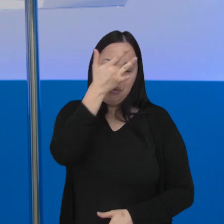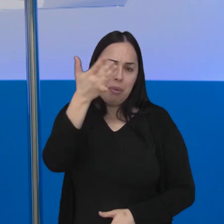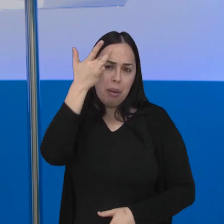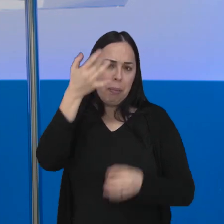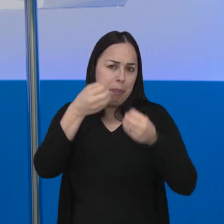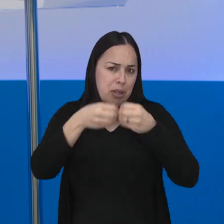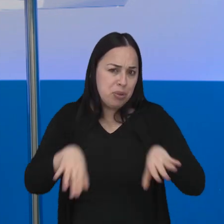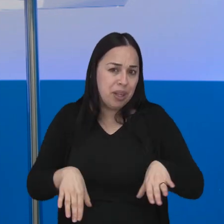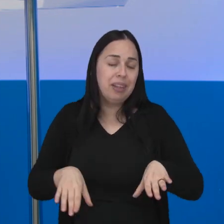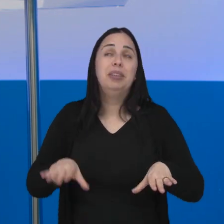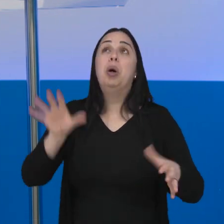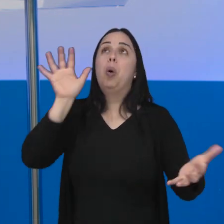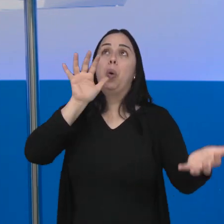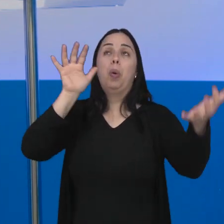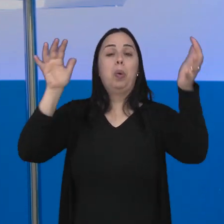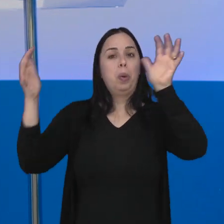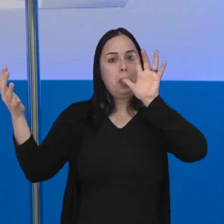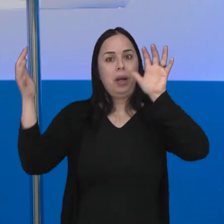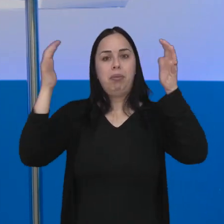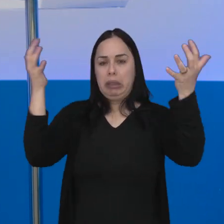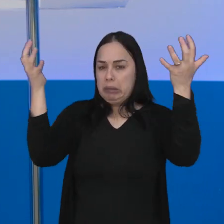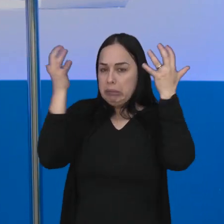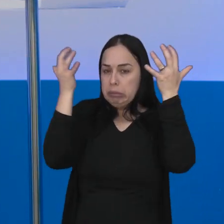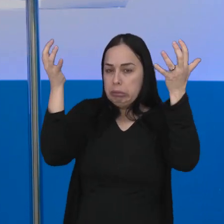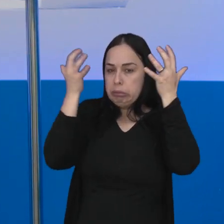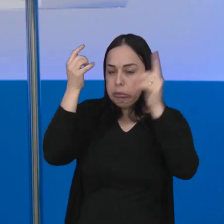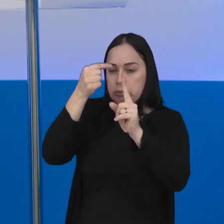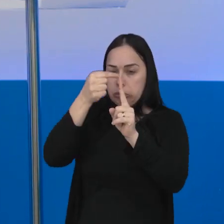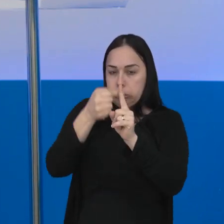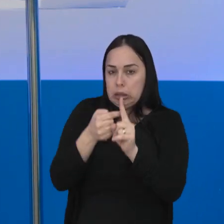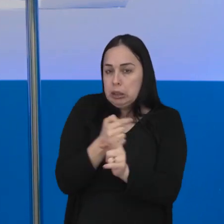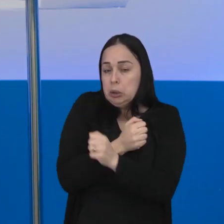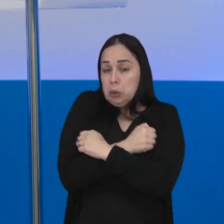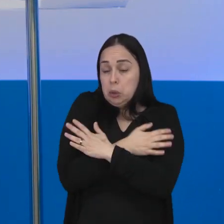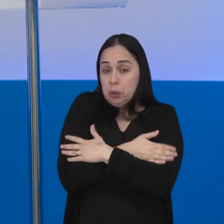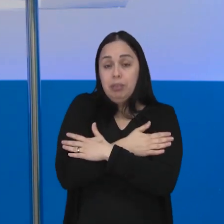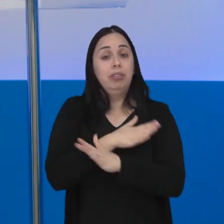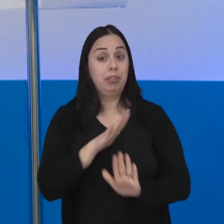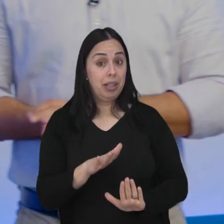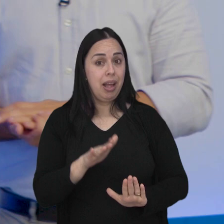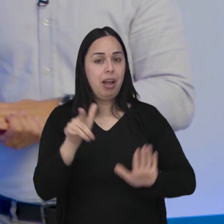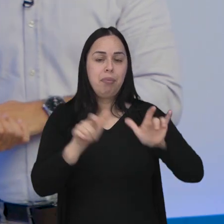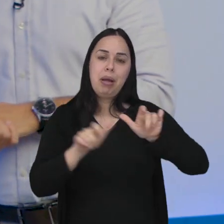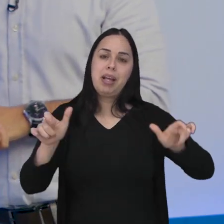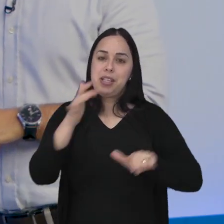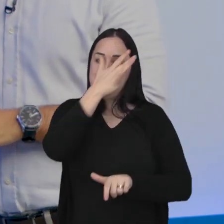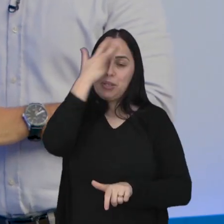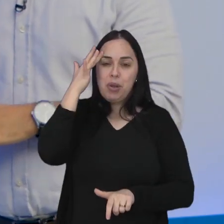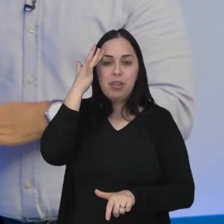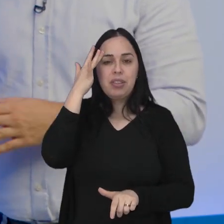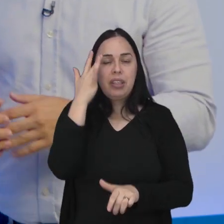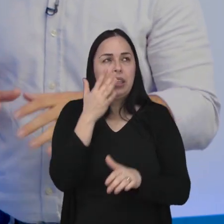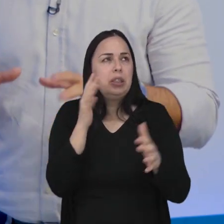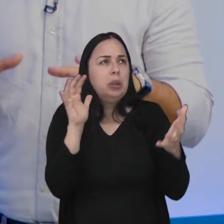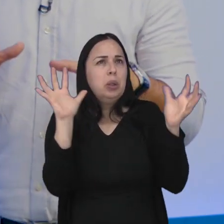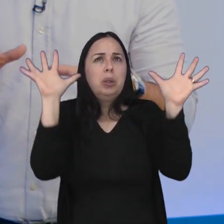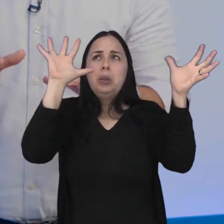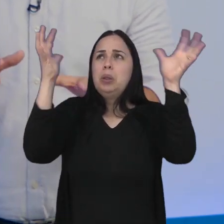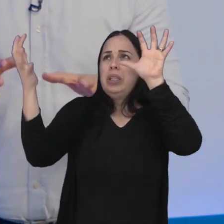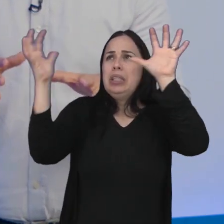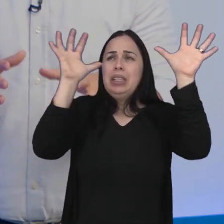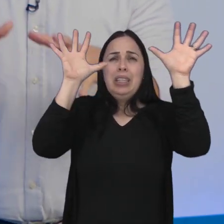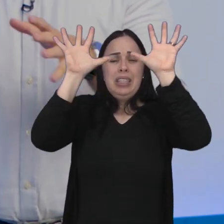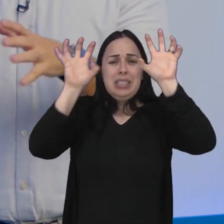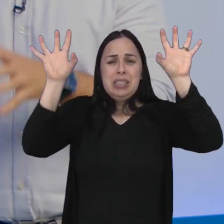pode afetar o nosso emocional? O clima. Isso mesmo, é o chamado transtorno afetivo sazonal. Para algumas pessoas, os dias mais